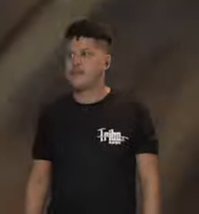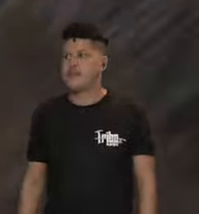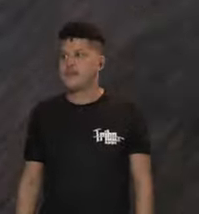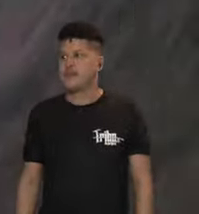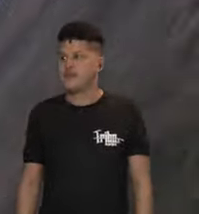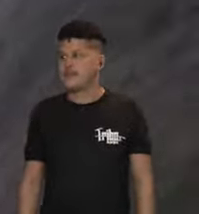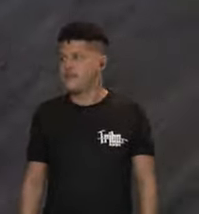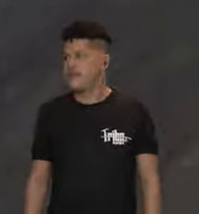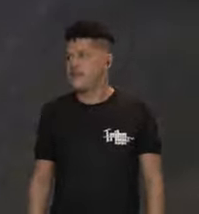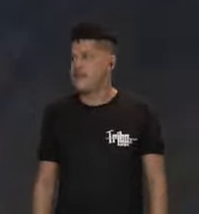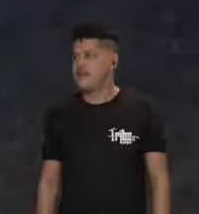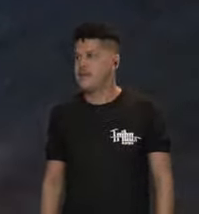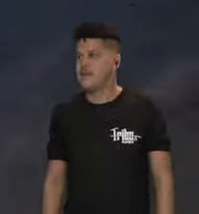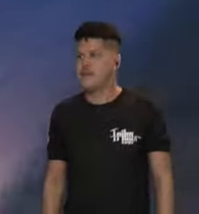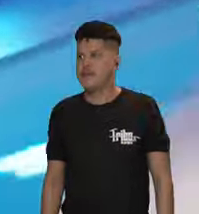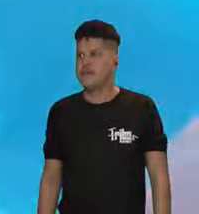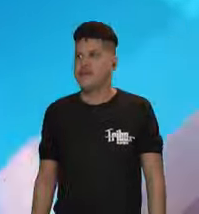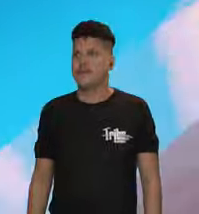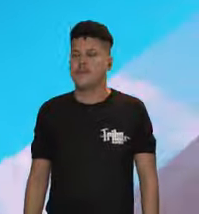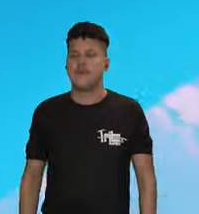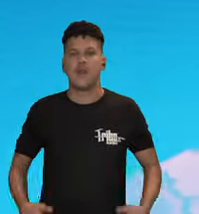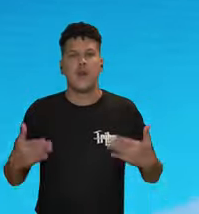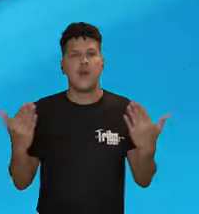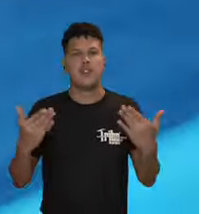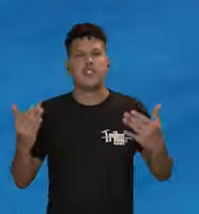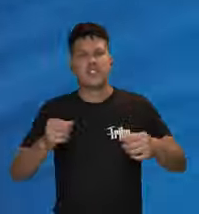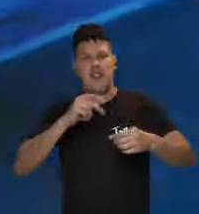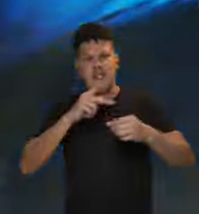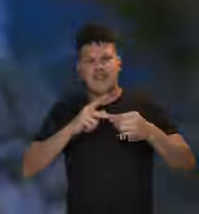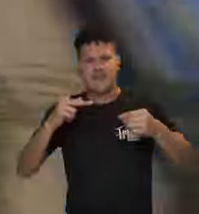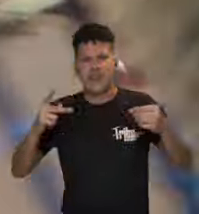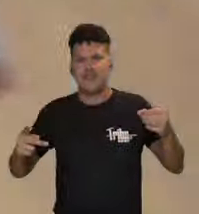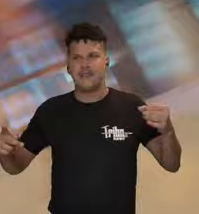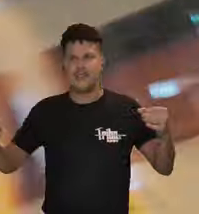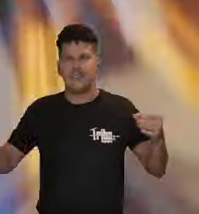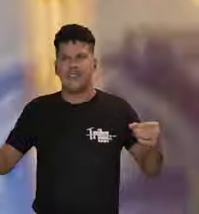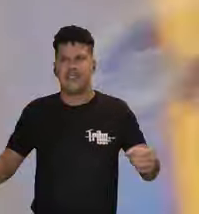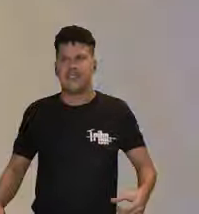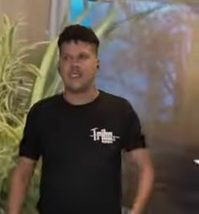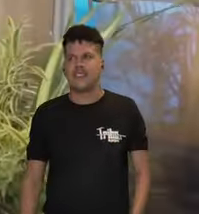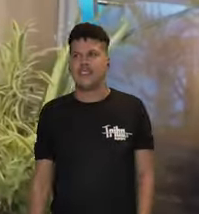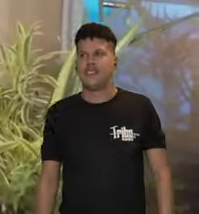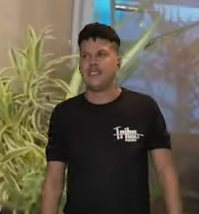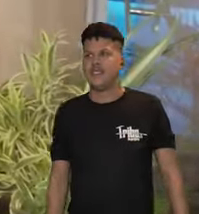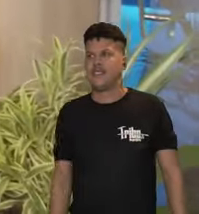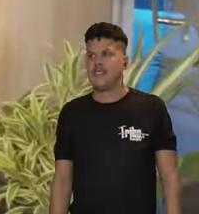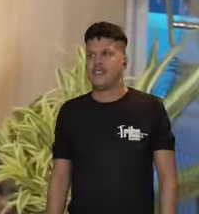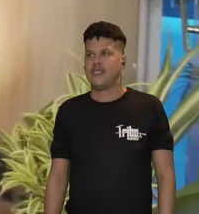Minha cinza da sociedade hoje em favela, calado. Ah, meu irmão, para aí, Lerinho, para aí.